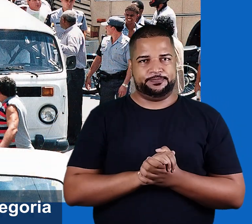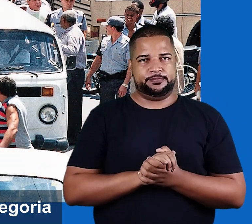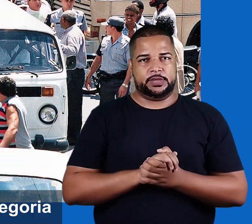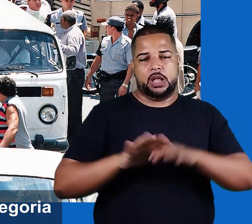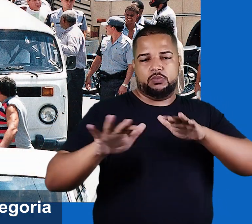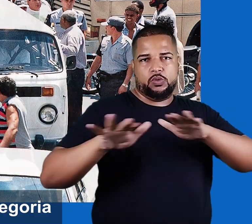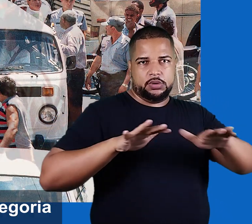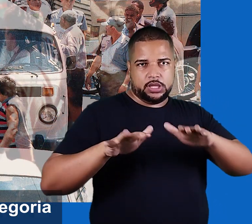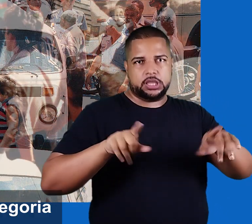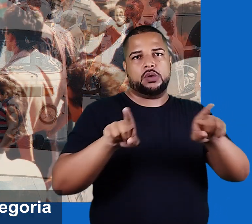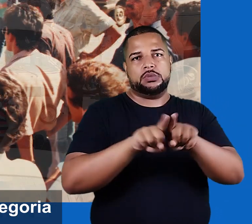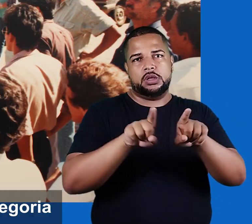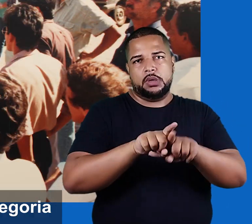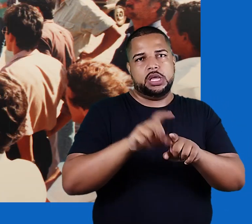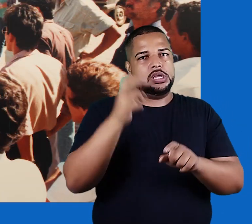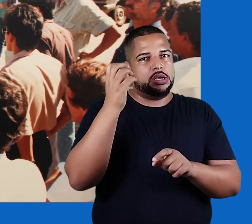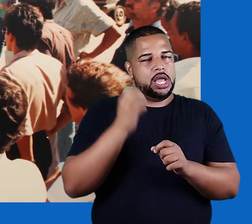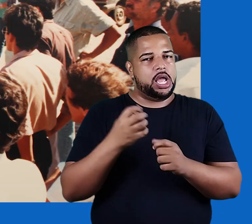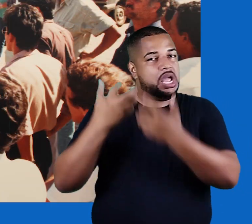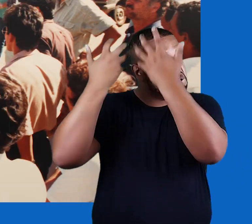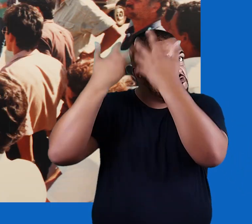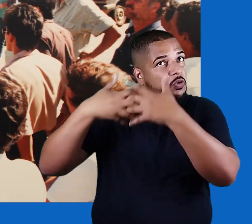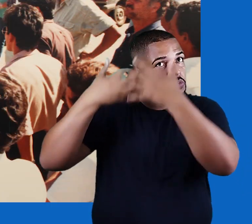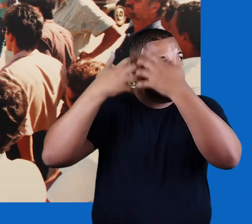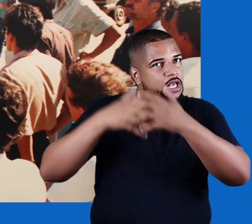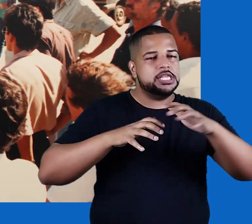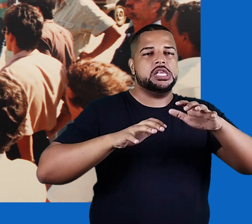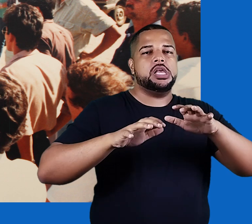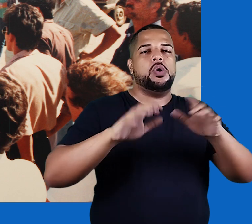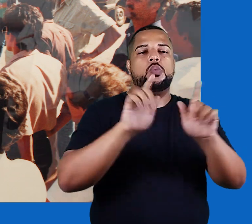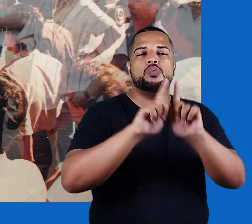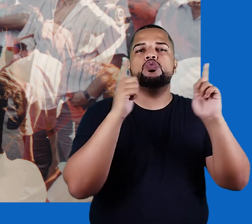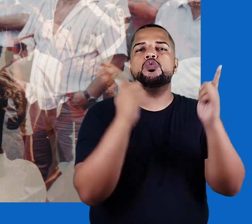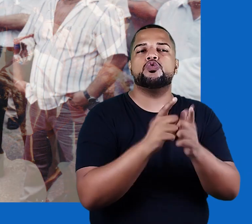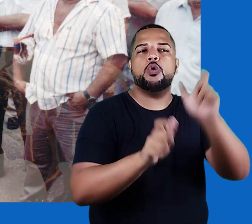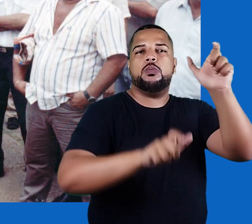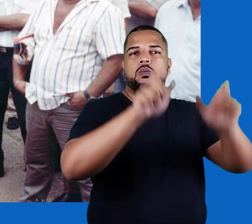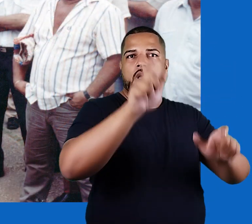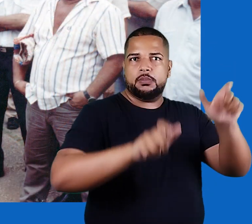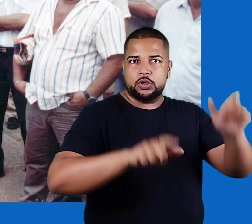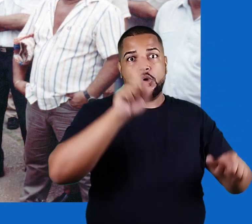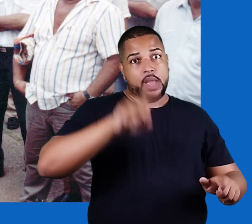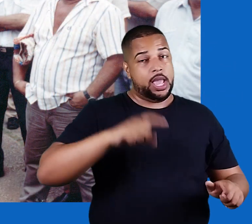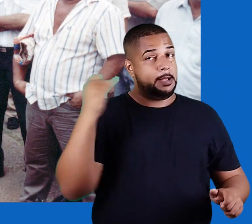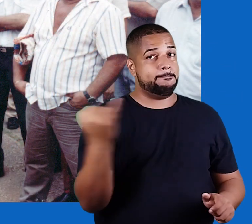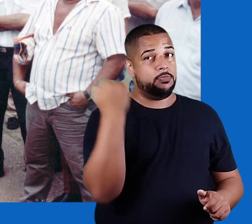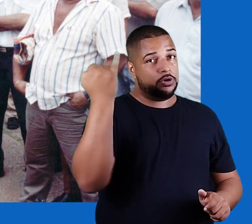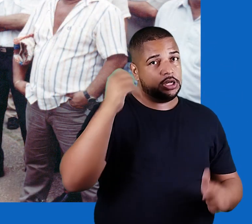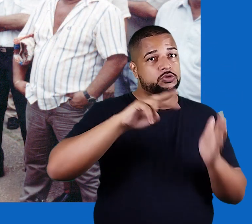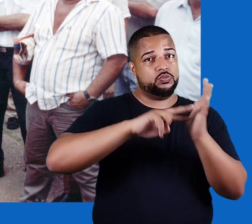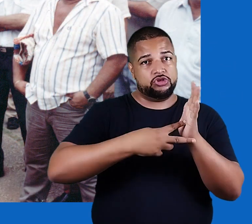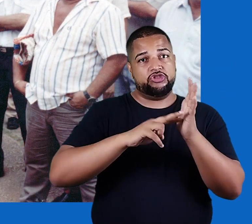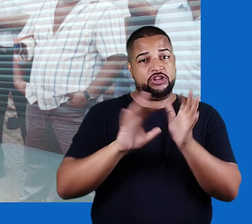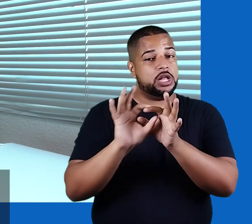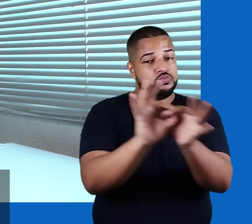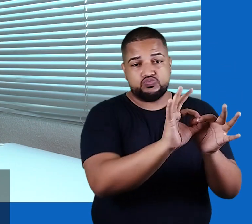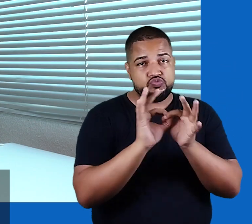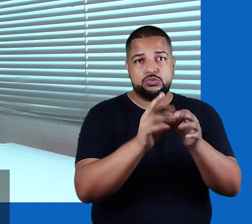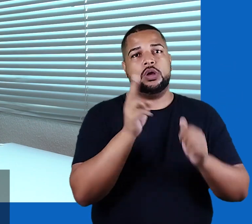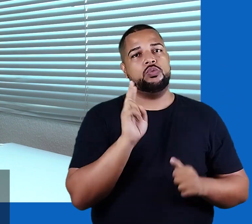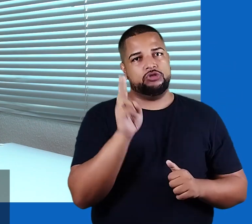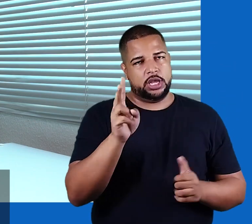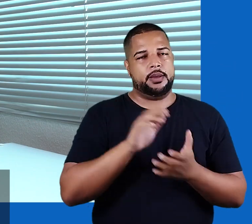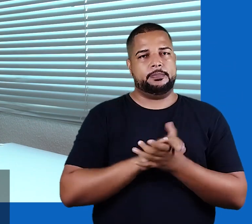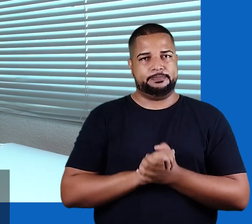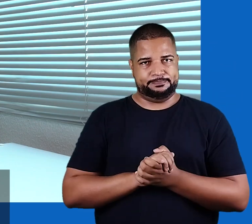a conscientização da categoria foram e são essenciais para manter a força do sindicato. Nós temos